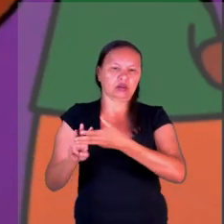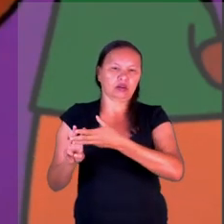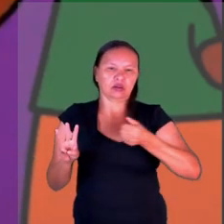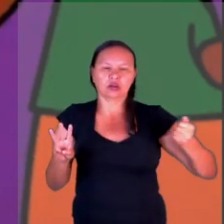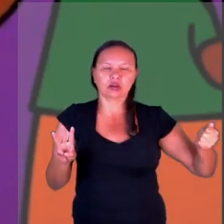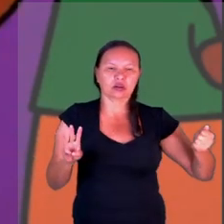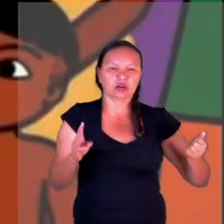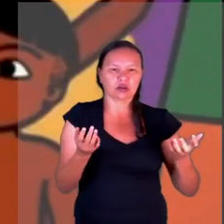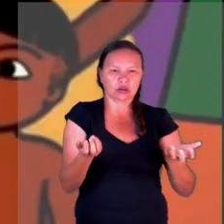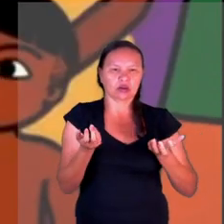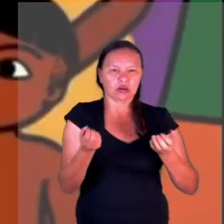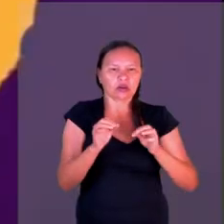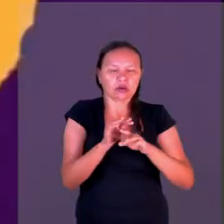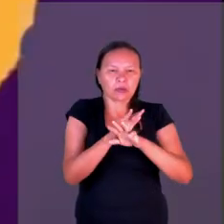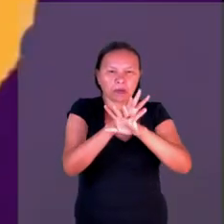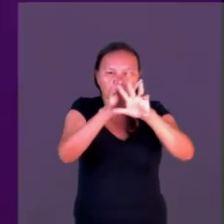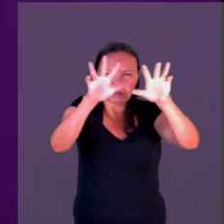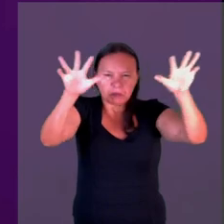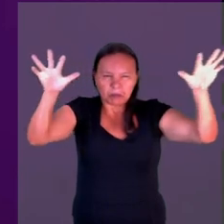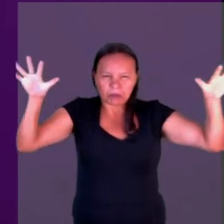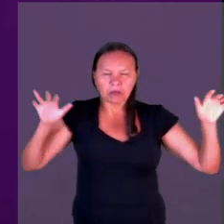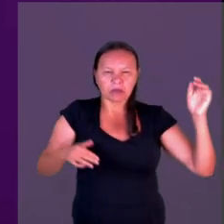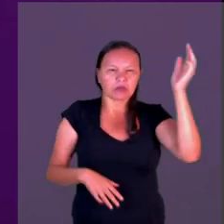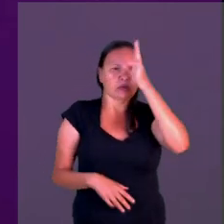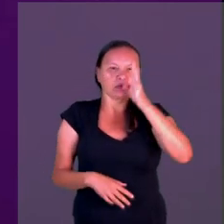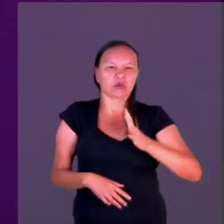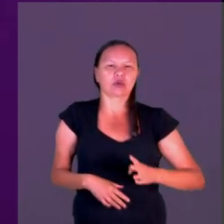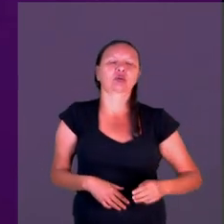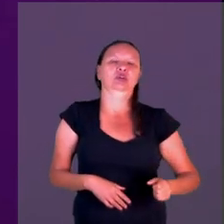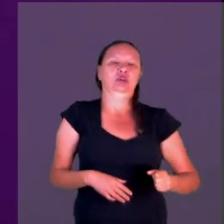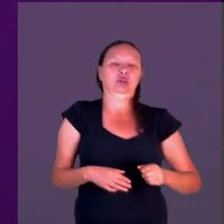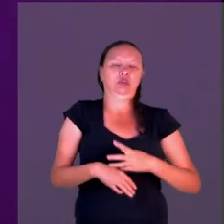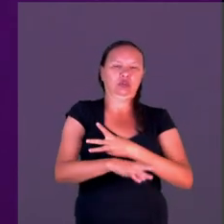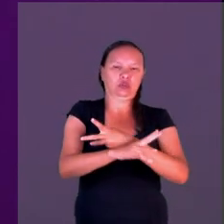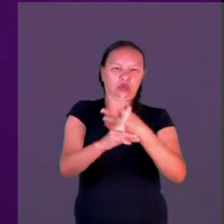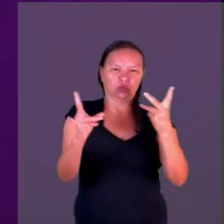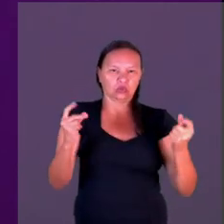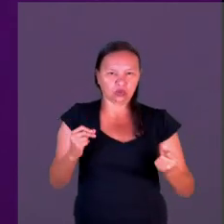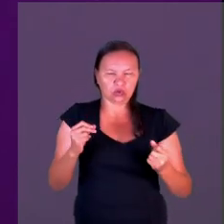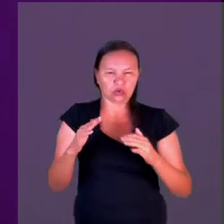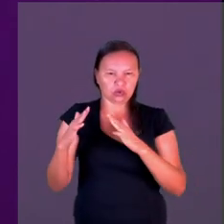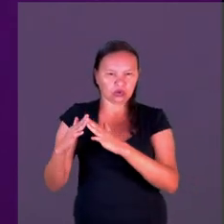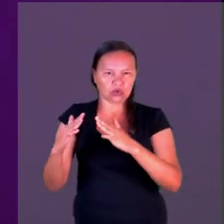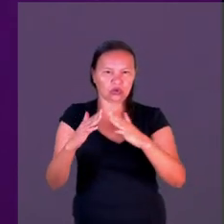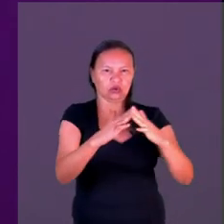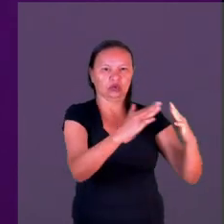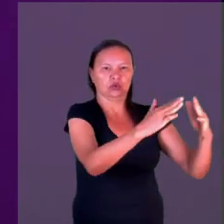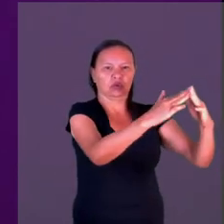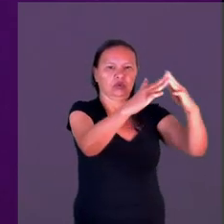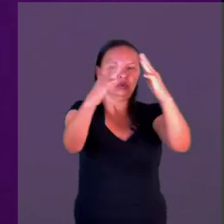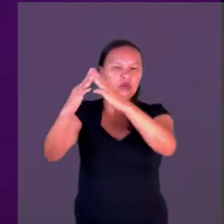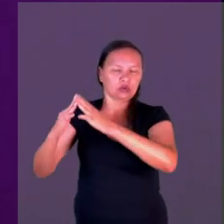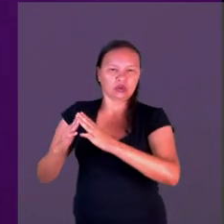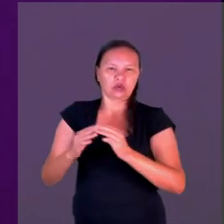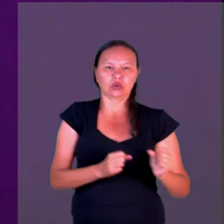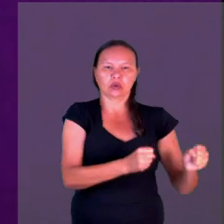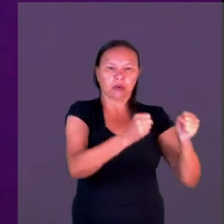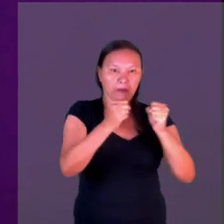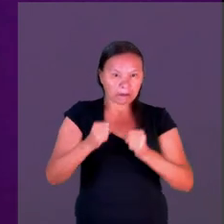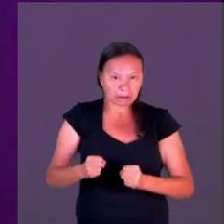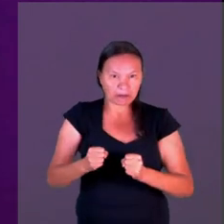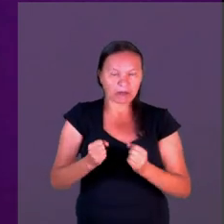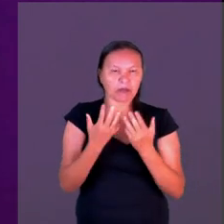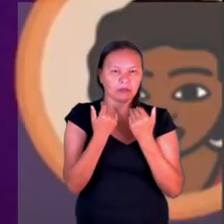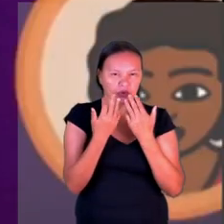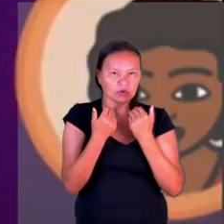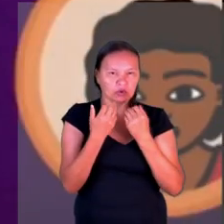queremos expandir essa iniciativa para o Brasil inteiro criando comissões locais em cada região que possam garantir alimento de